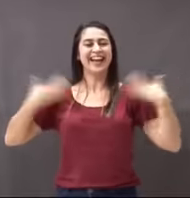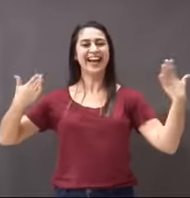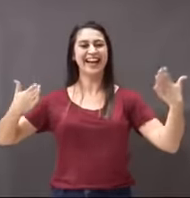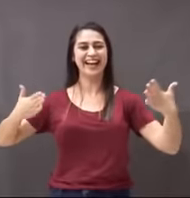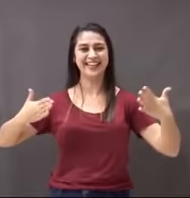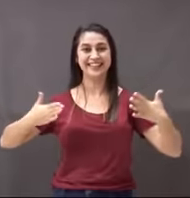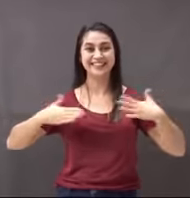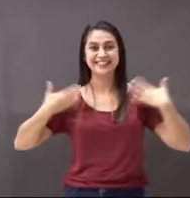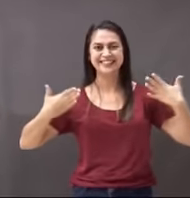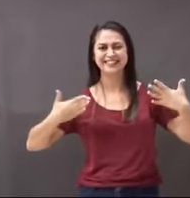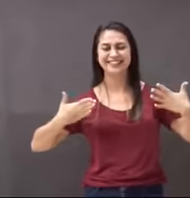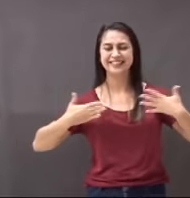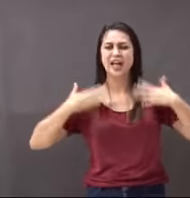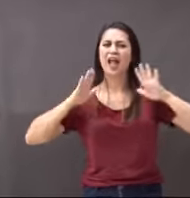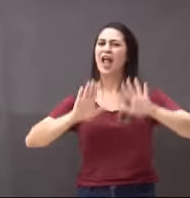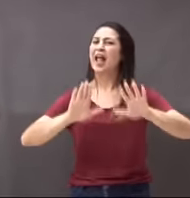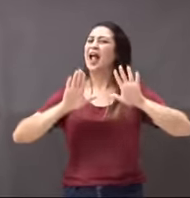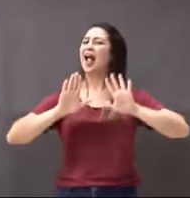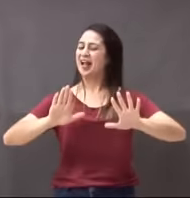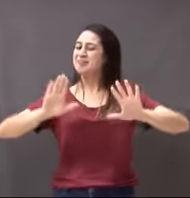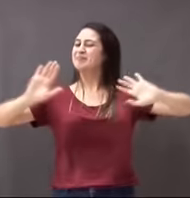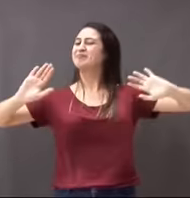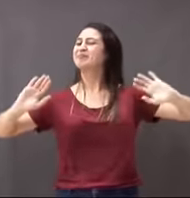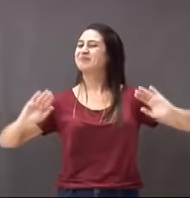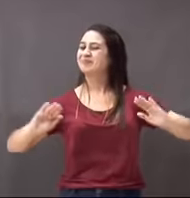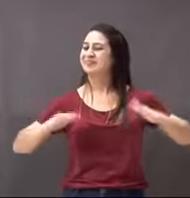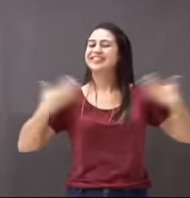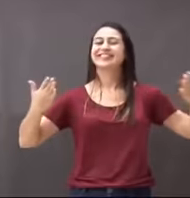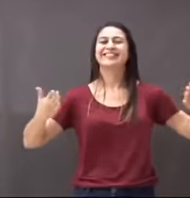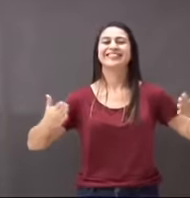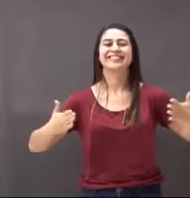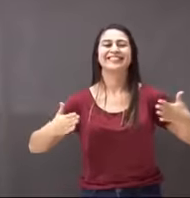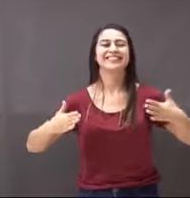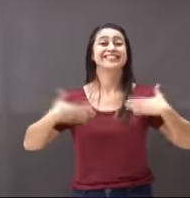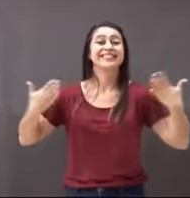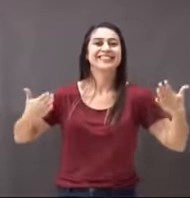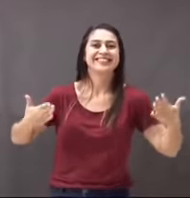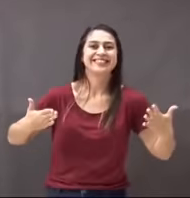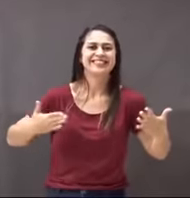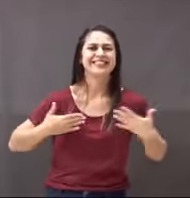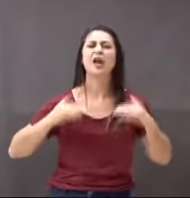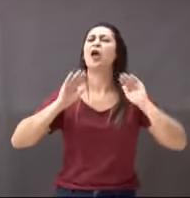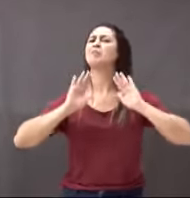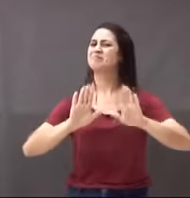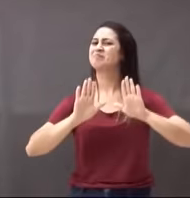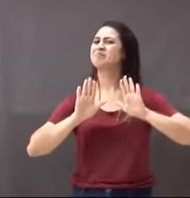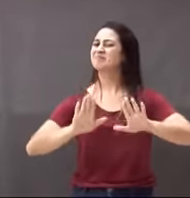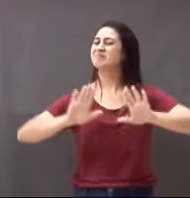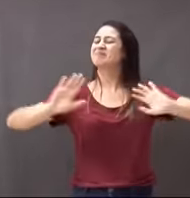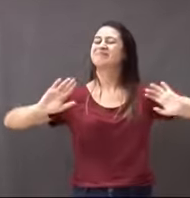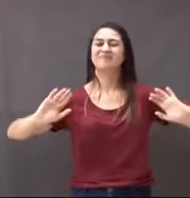alegrarei, todavia me alegrarei, todavia me